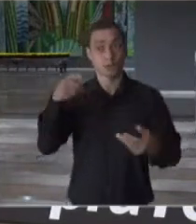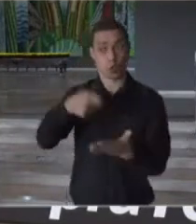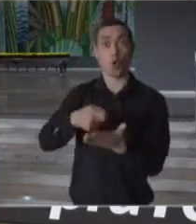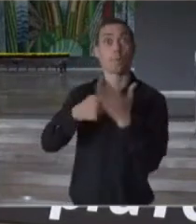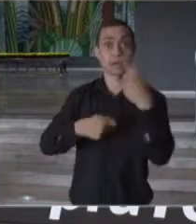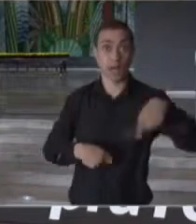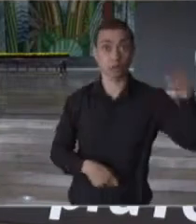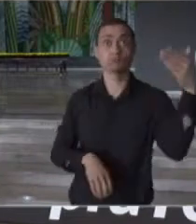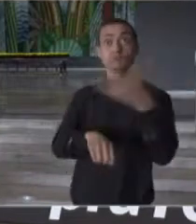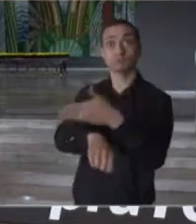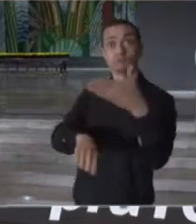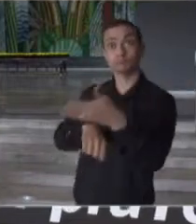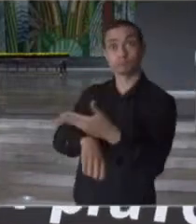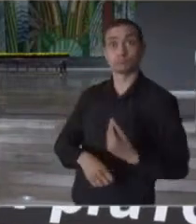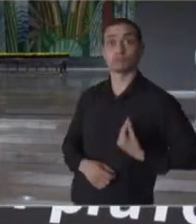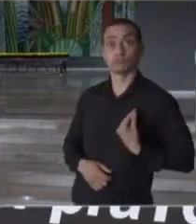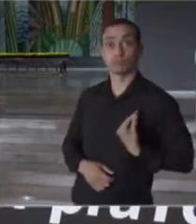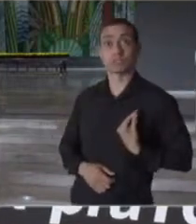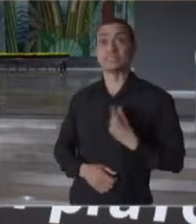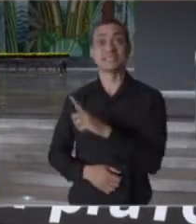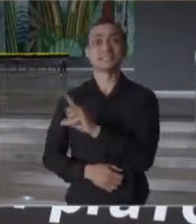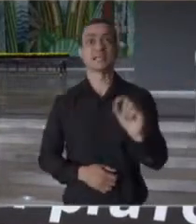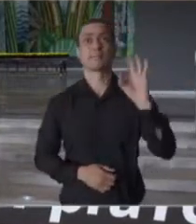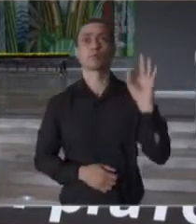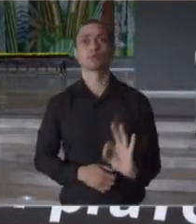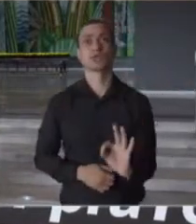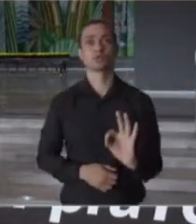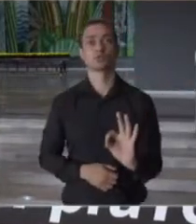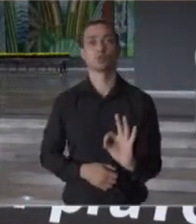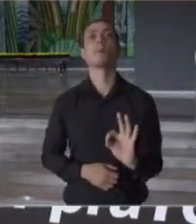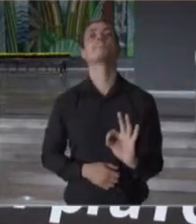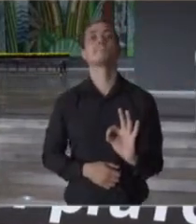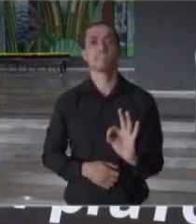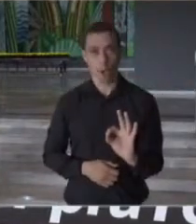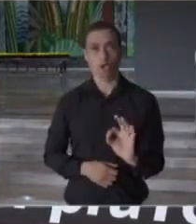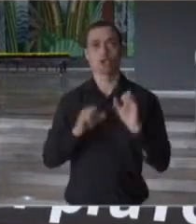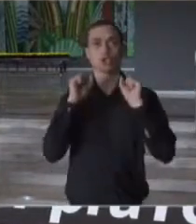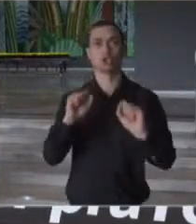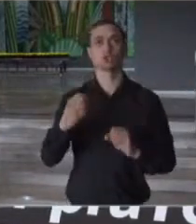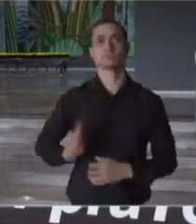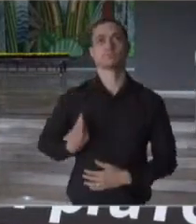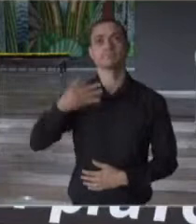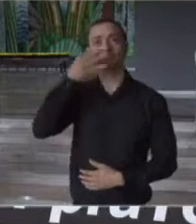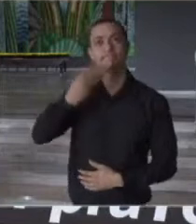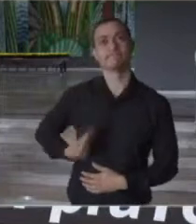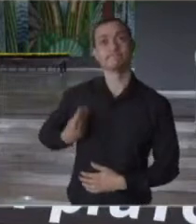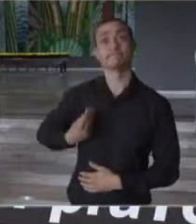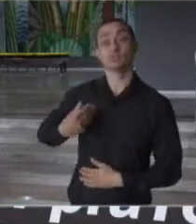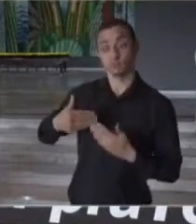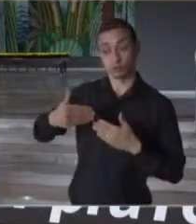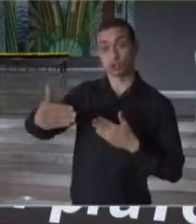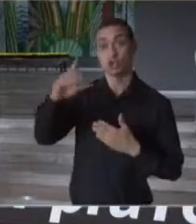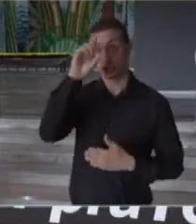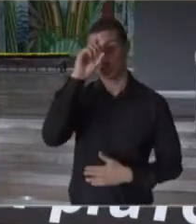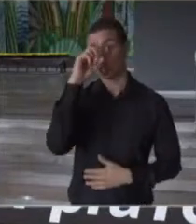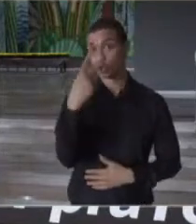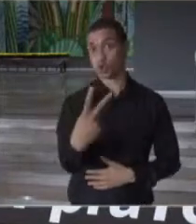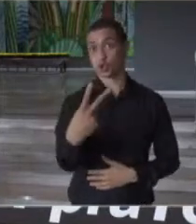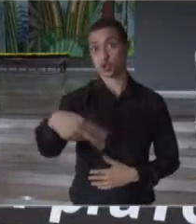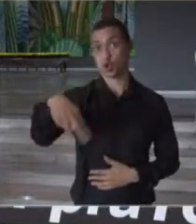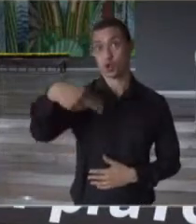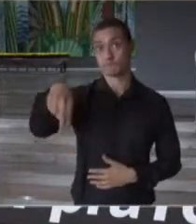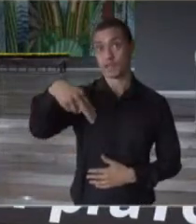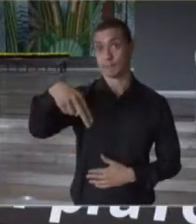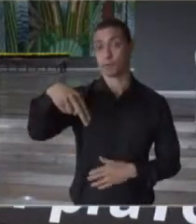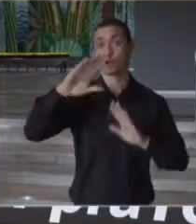e também os 100% dos estudantes podendo estar nas aulas a partir do mês de novembro, nas